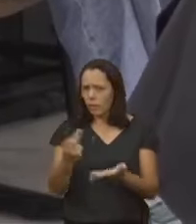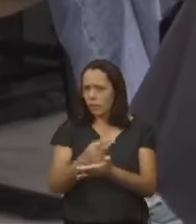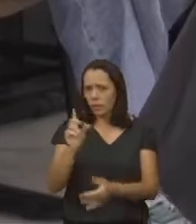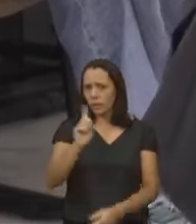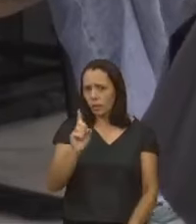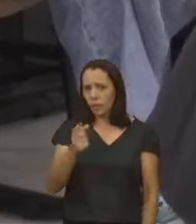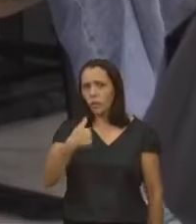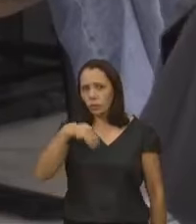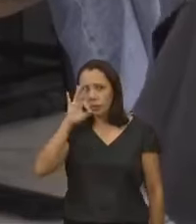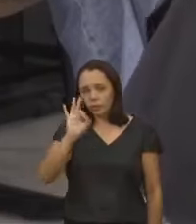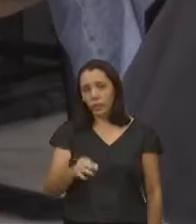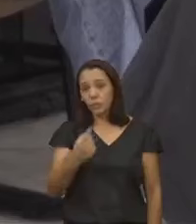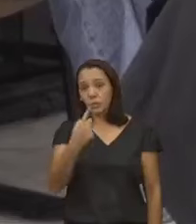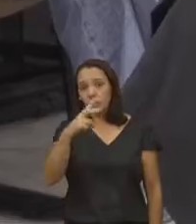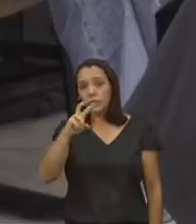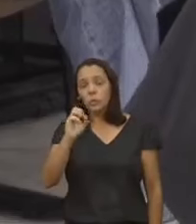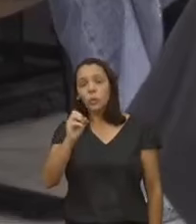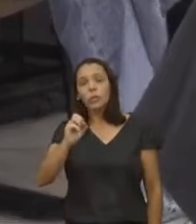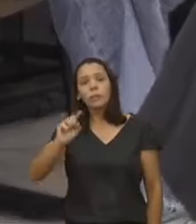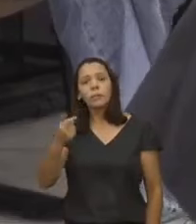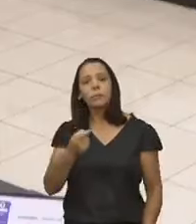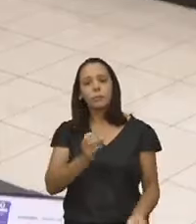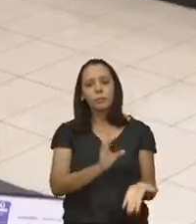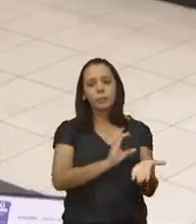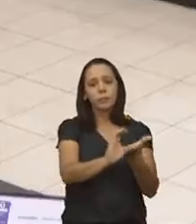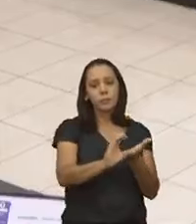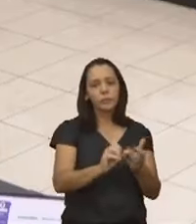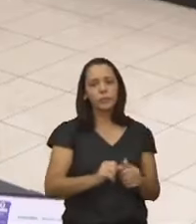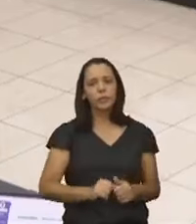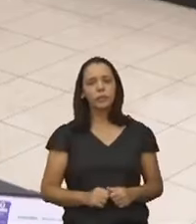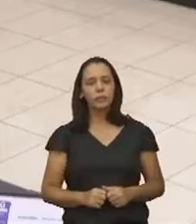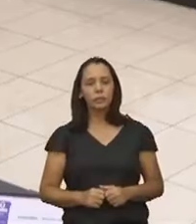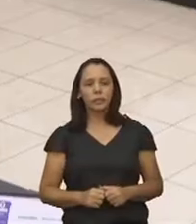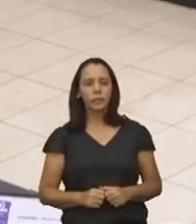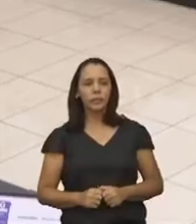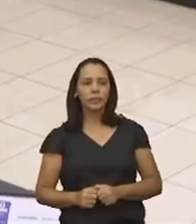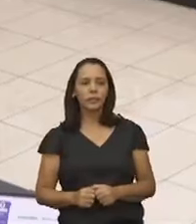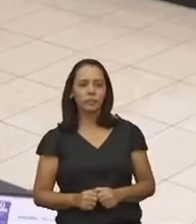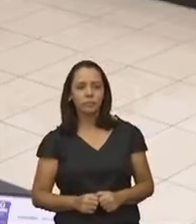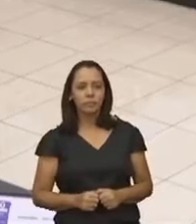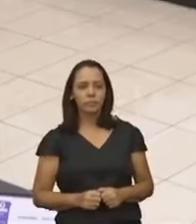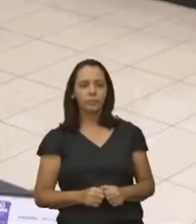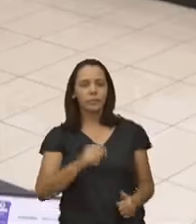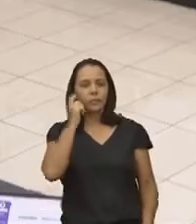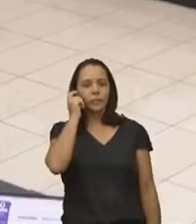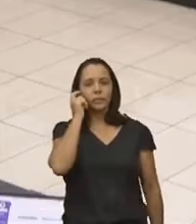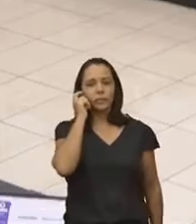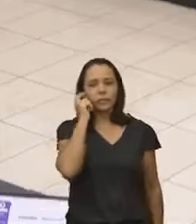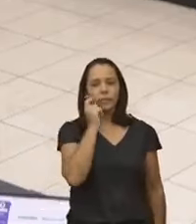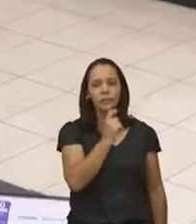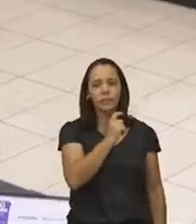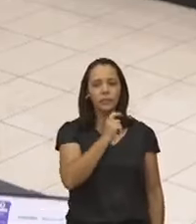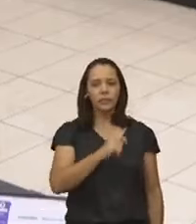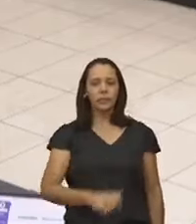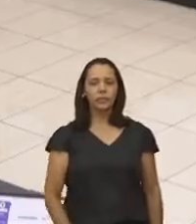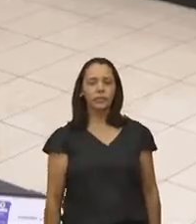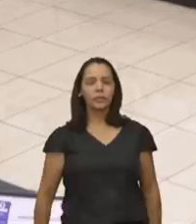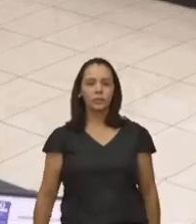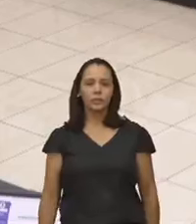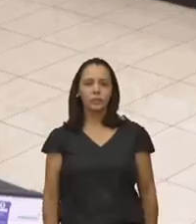fio do bigode, 150 mil para o Veraneio Ijal. Como vota o vereador Daniel Mariano?